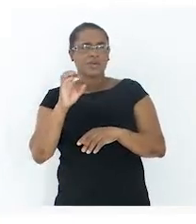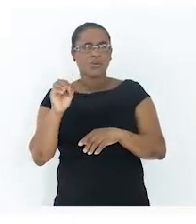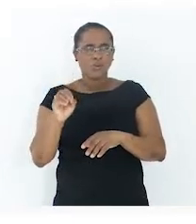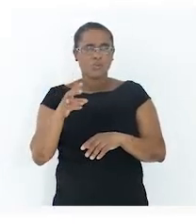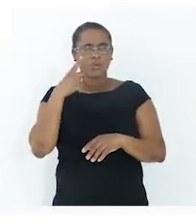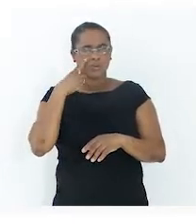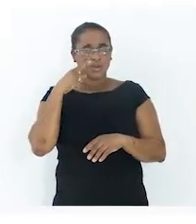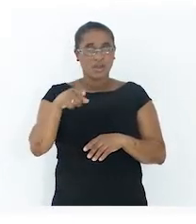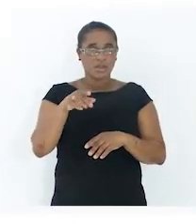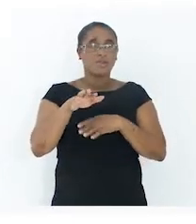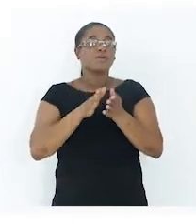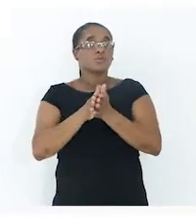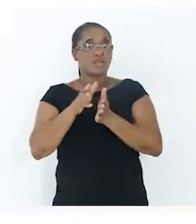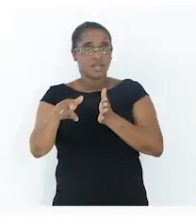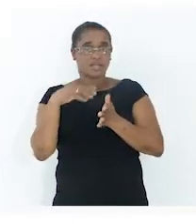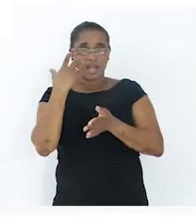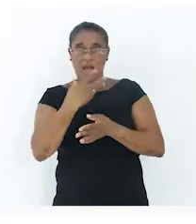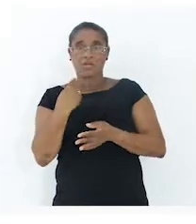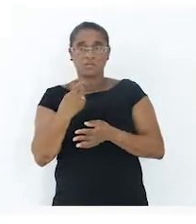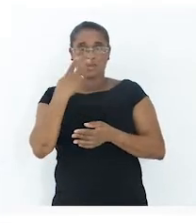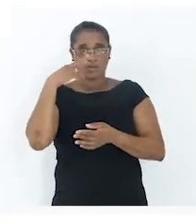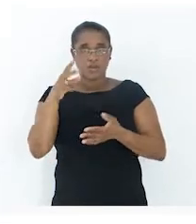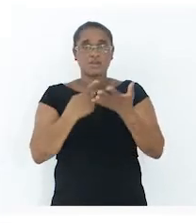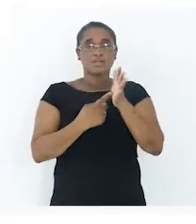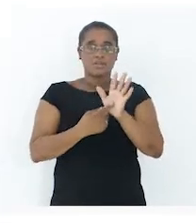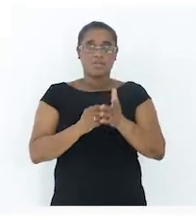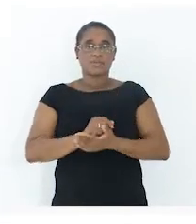resolver, para usar nessa aula. Vamos ver um exemplo.